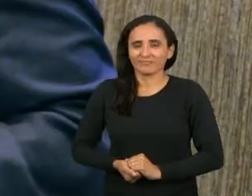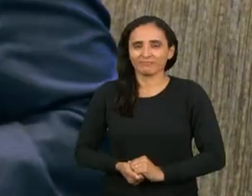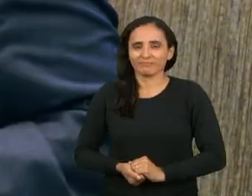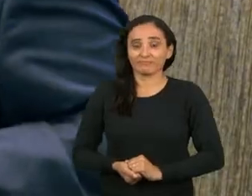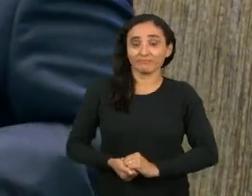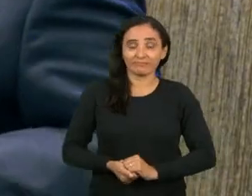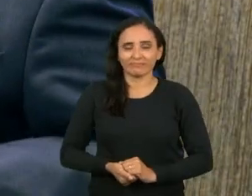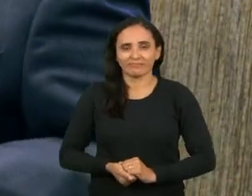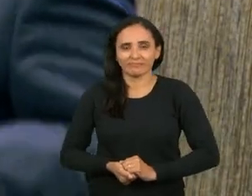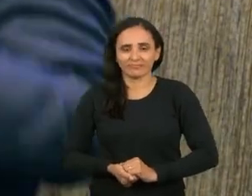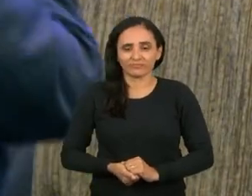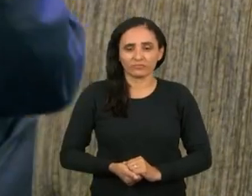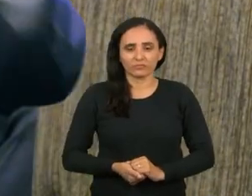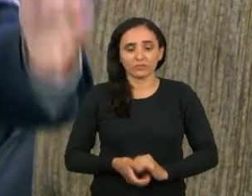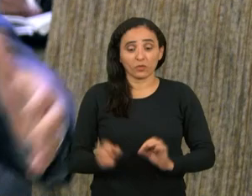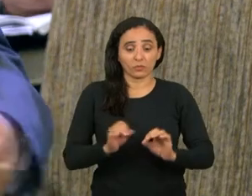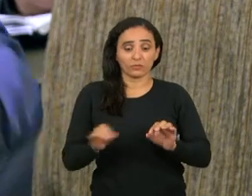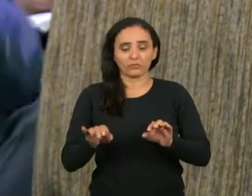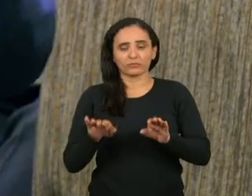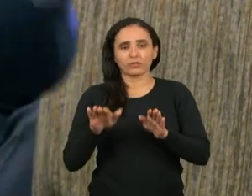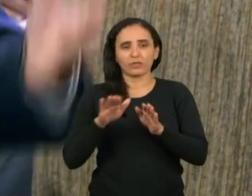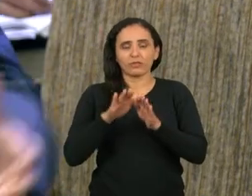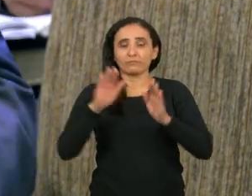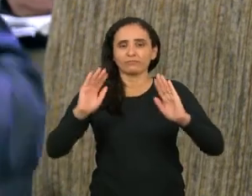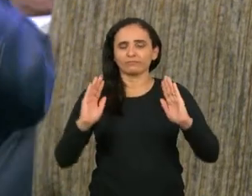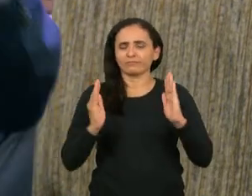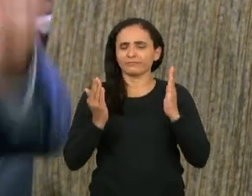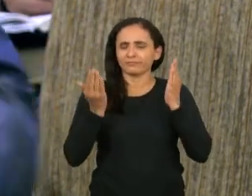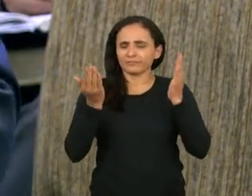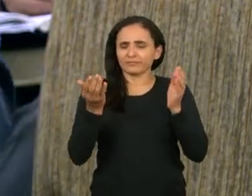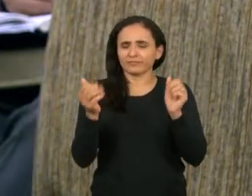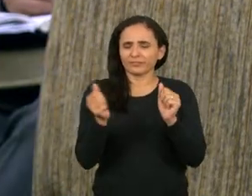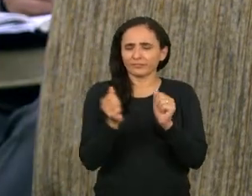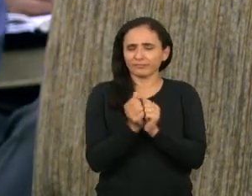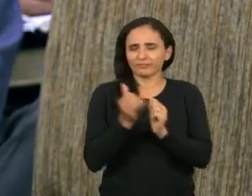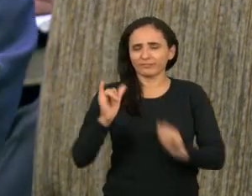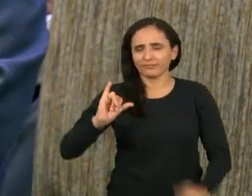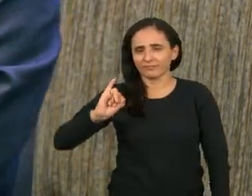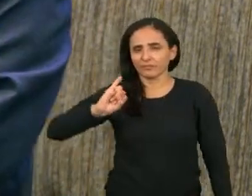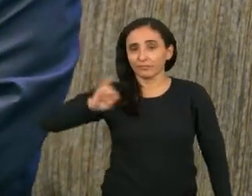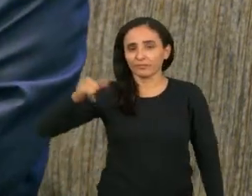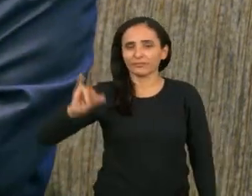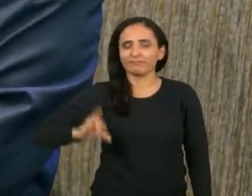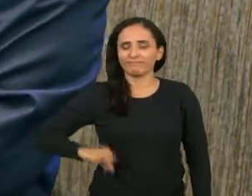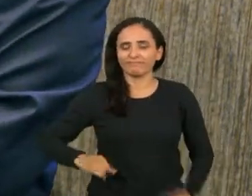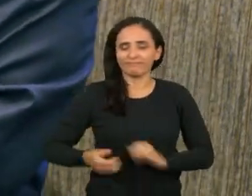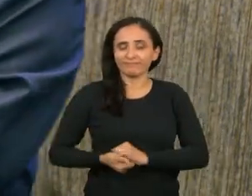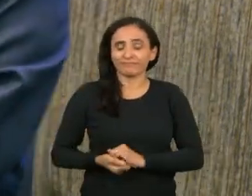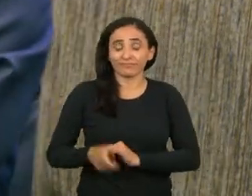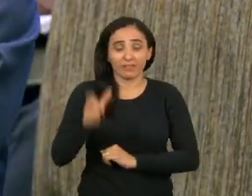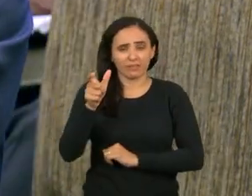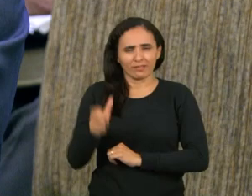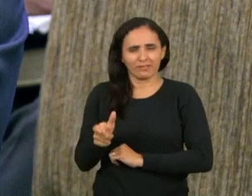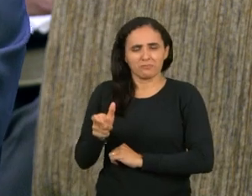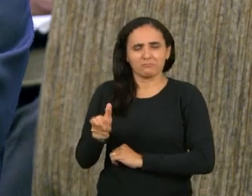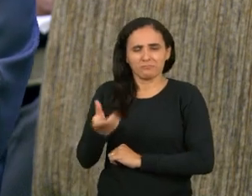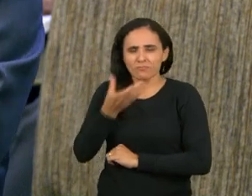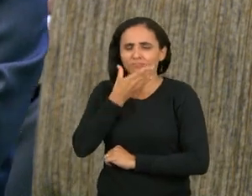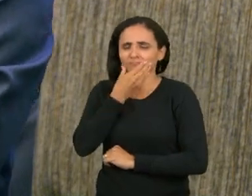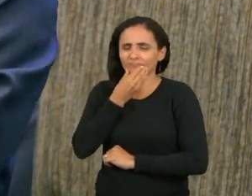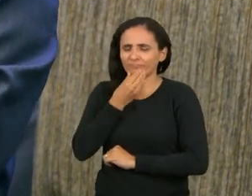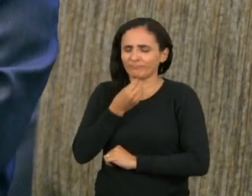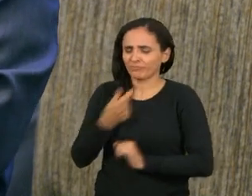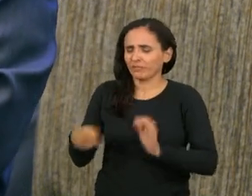fazer um jantar uma festa um encontro e aquele homem de Deus